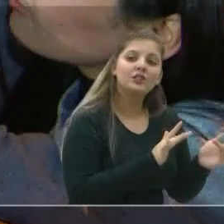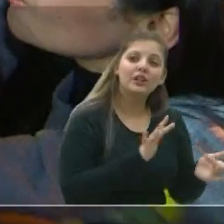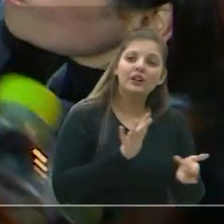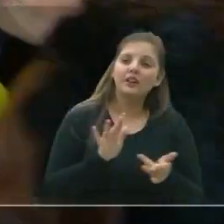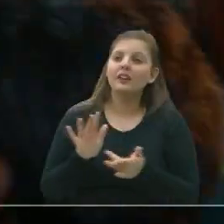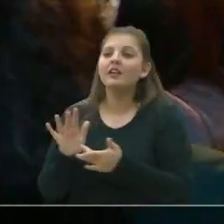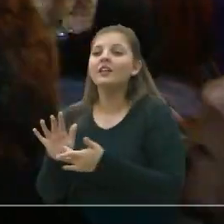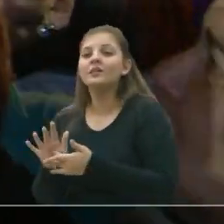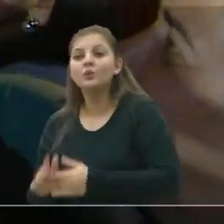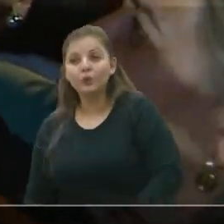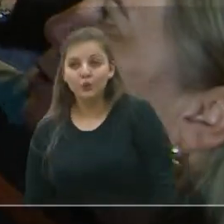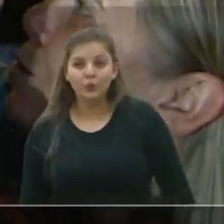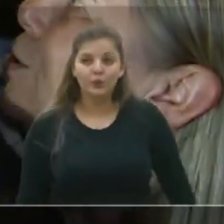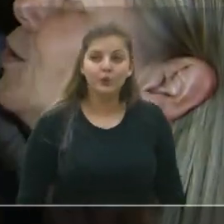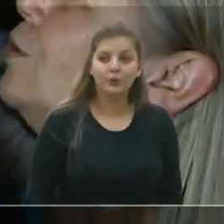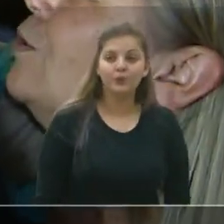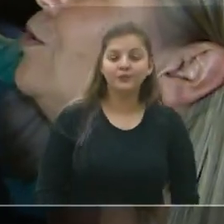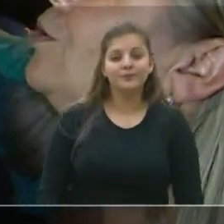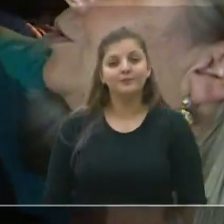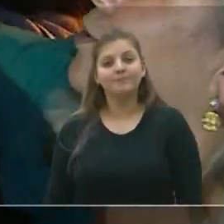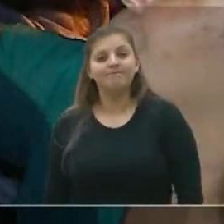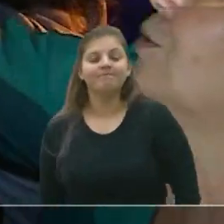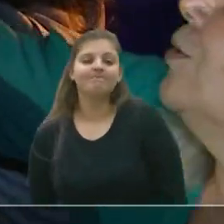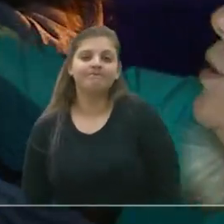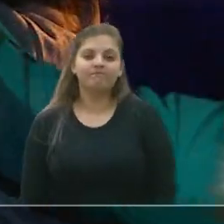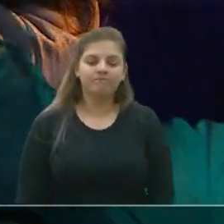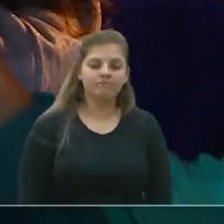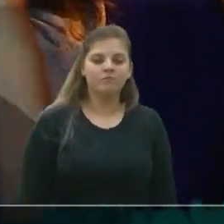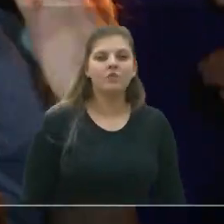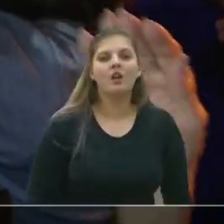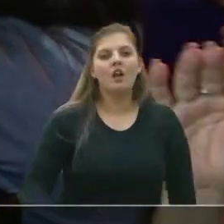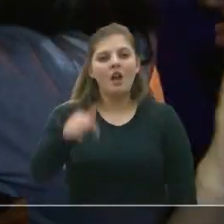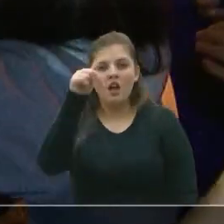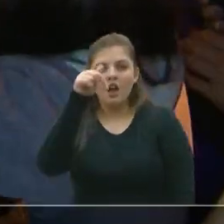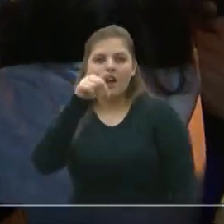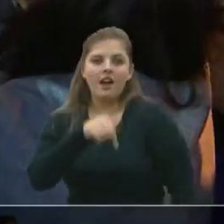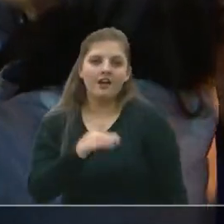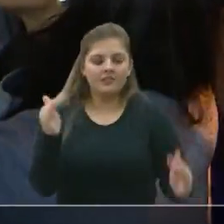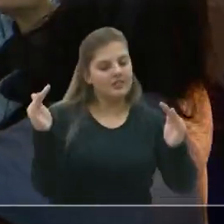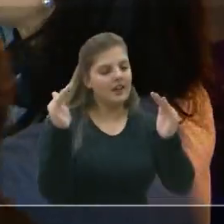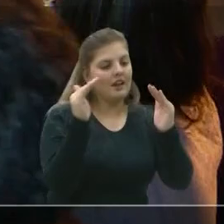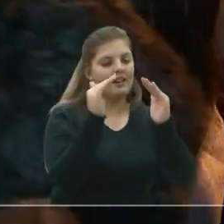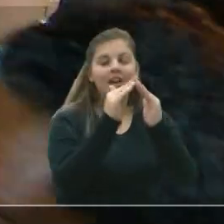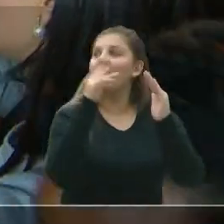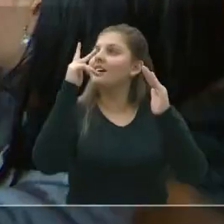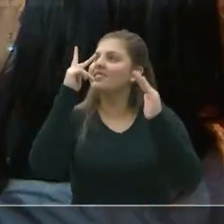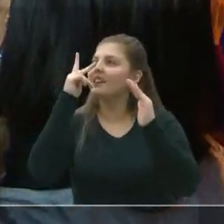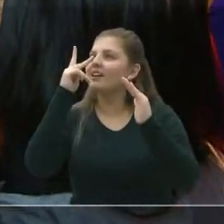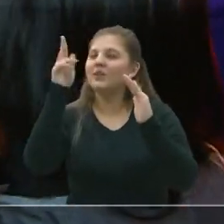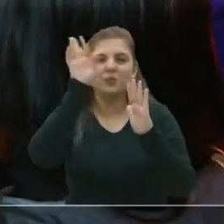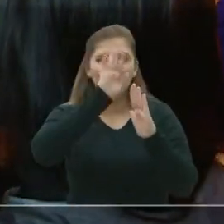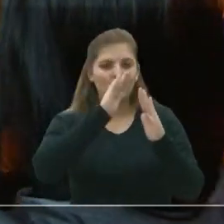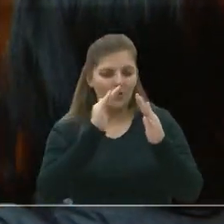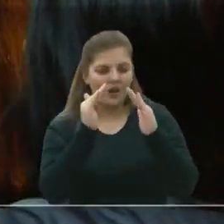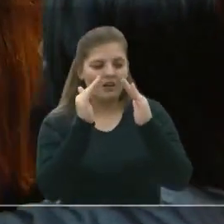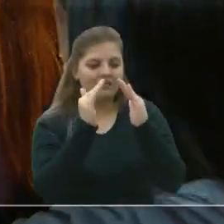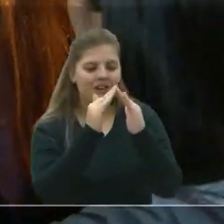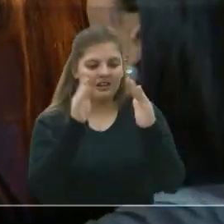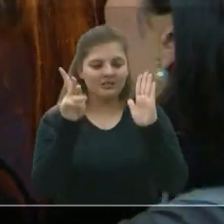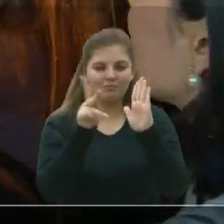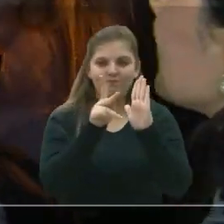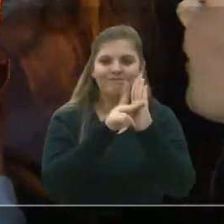família? Jesus. Oh, aleluia, é pra ti, Jesus. Essa casa é